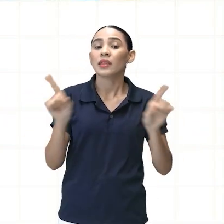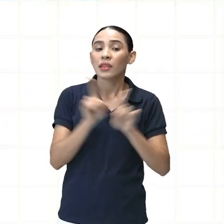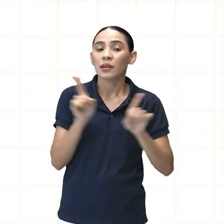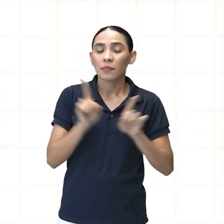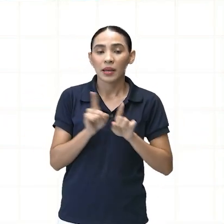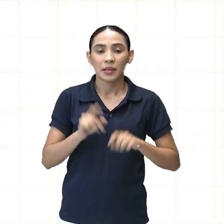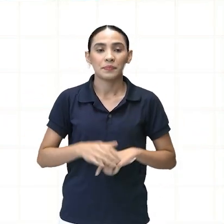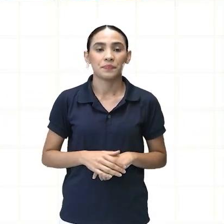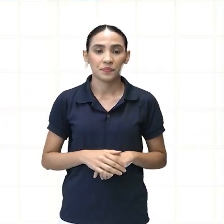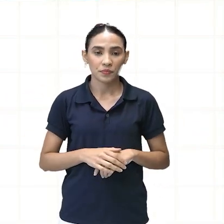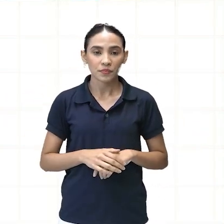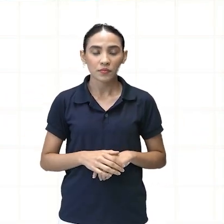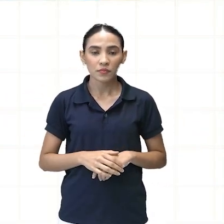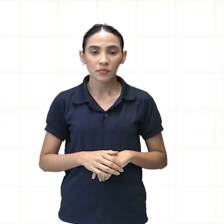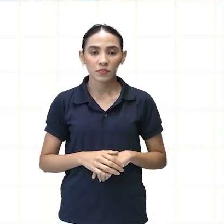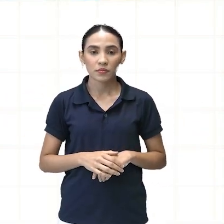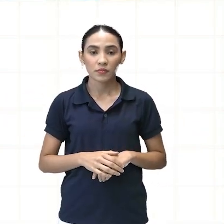também